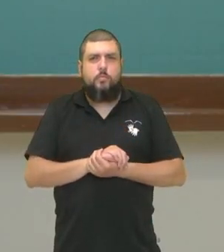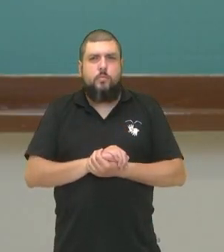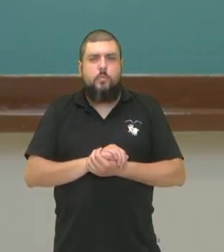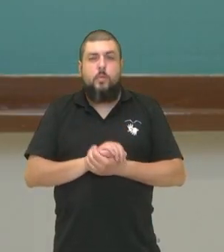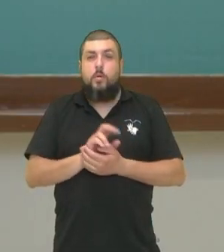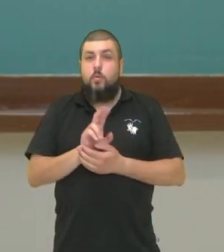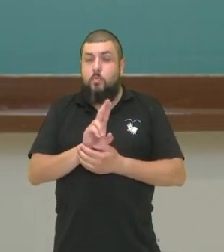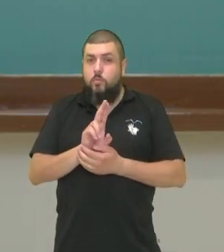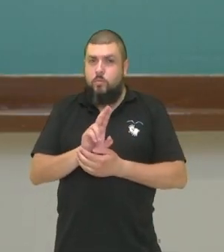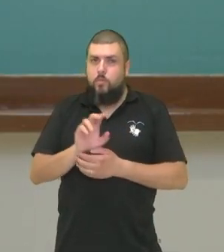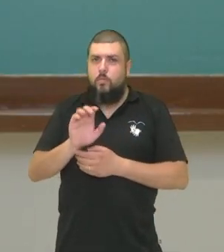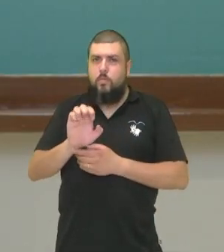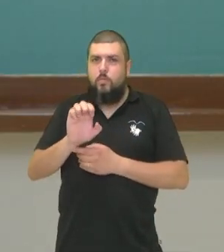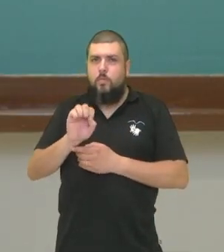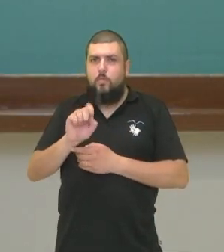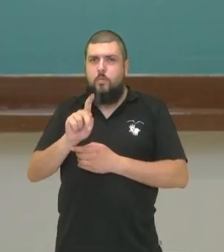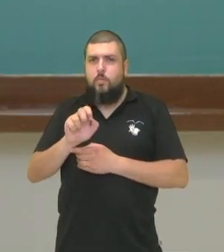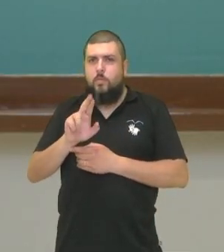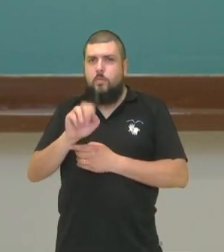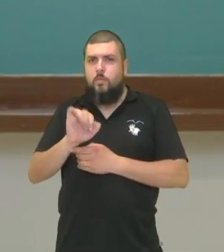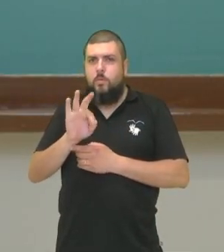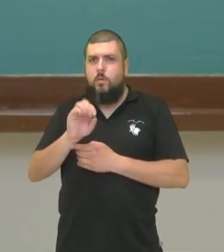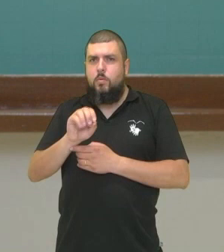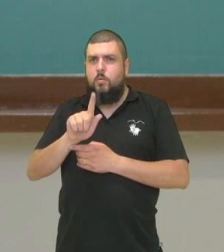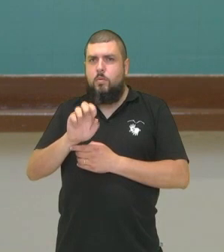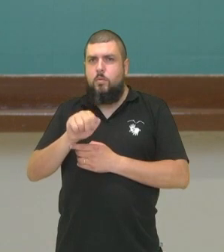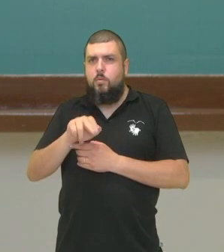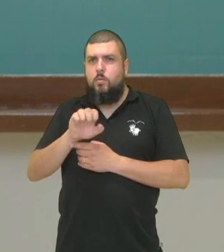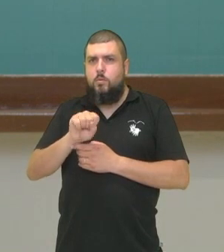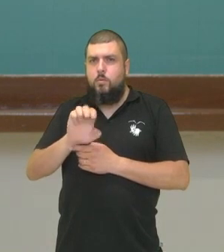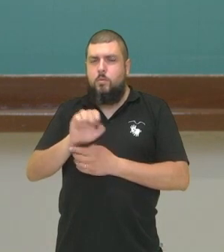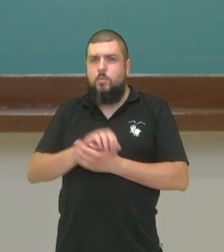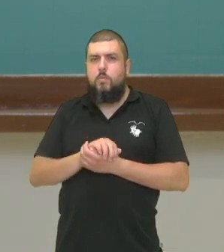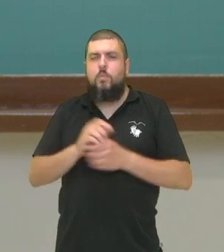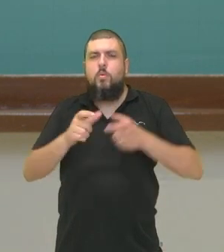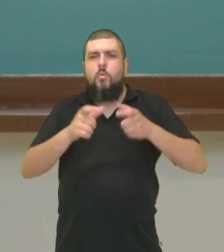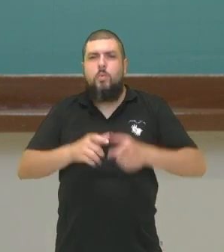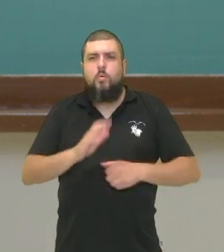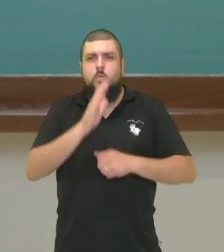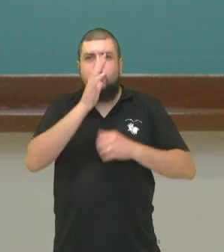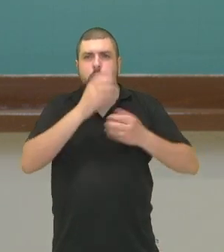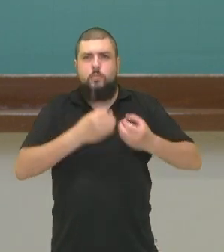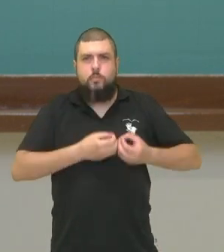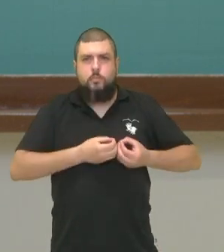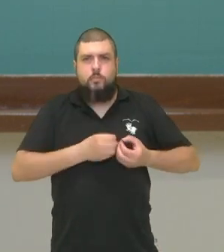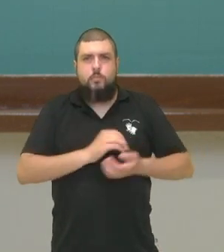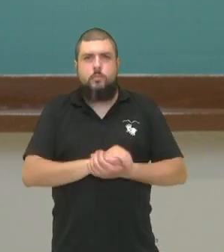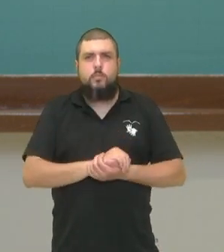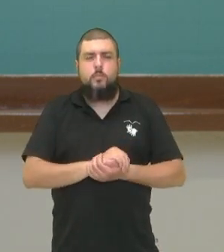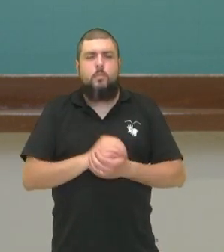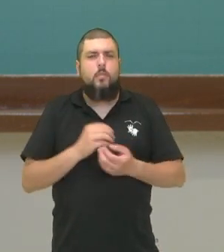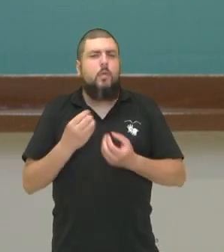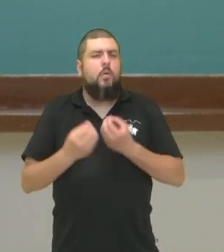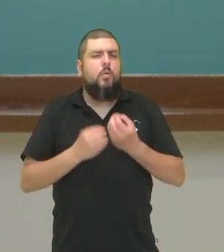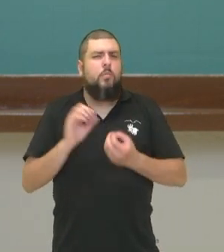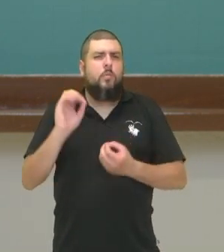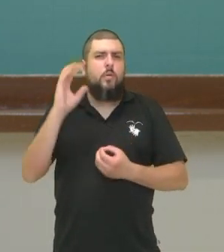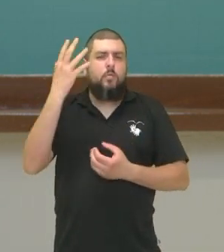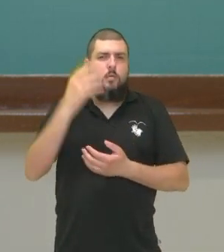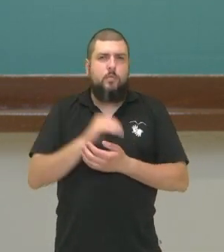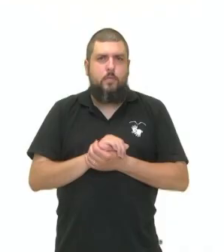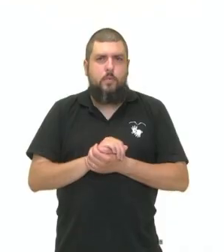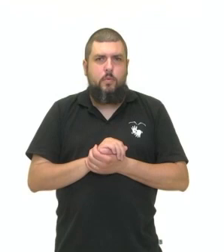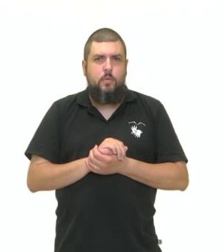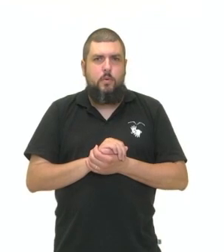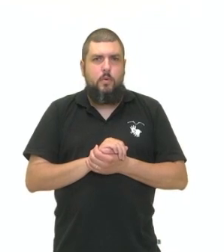se chama espermatogênese e ele ocorre no testículo. Como que isso acontece? A célula passa então